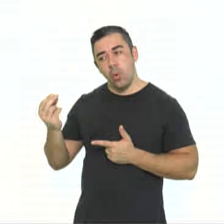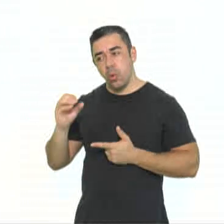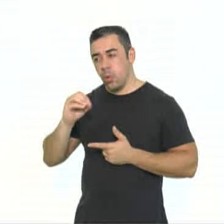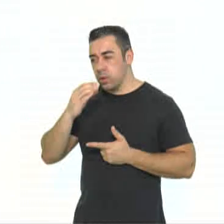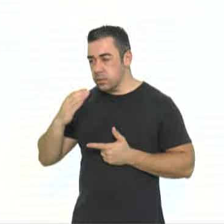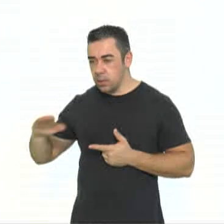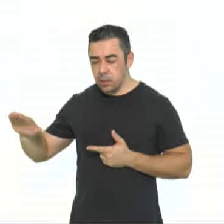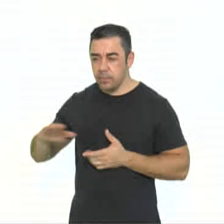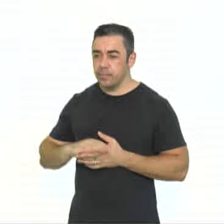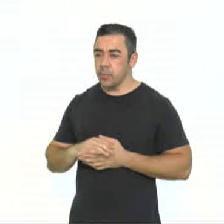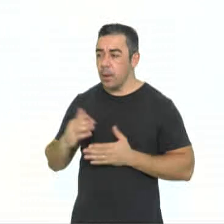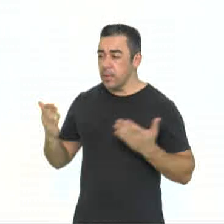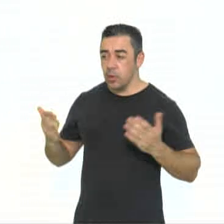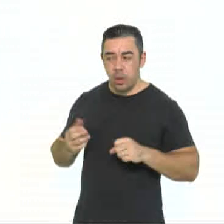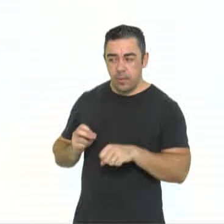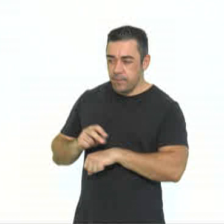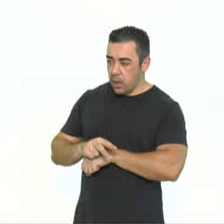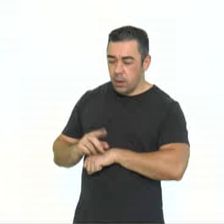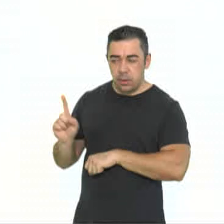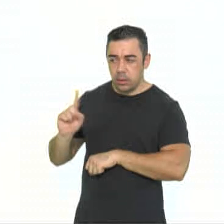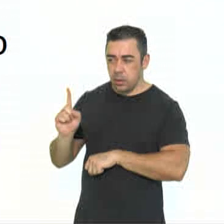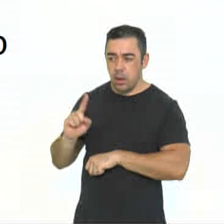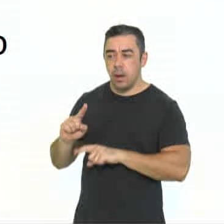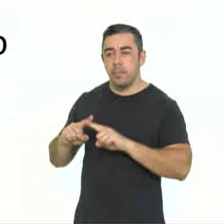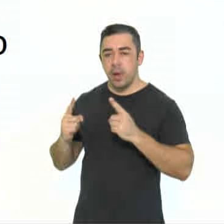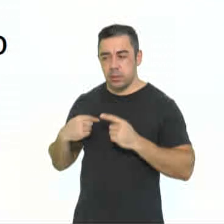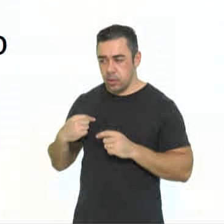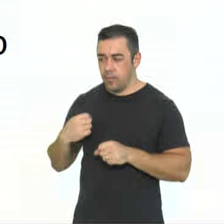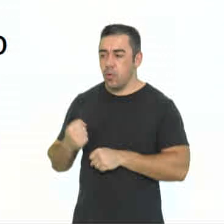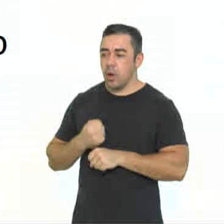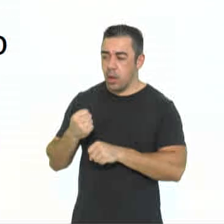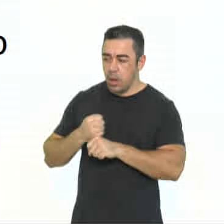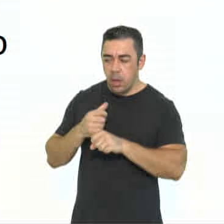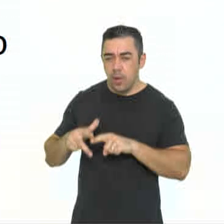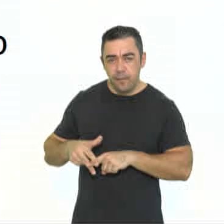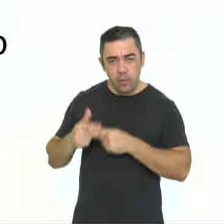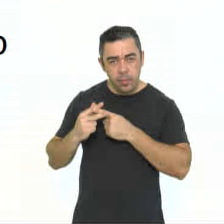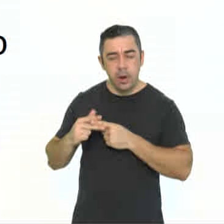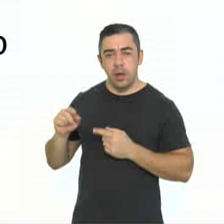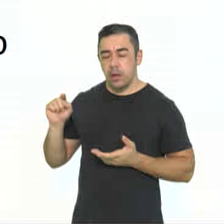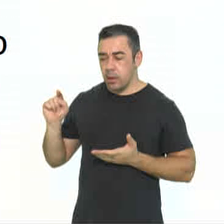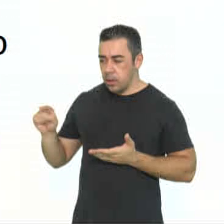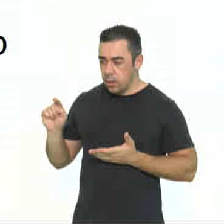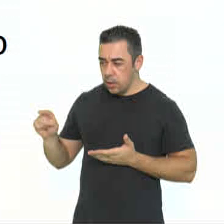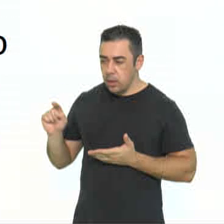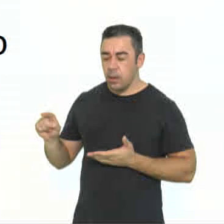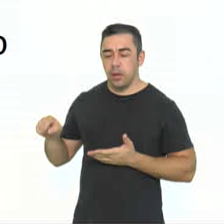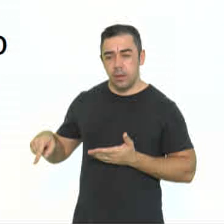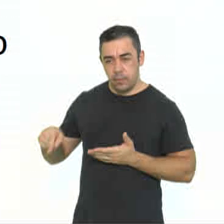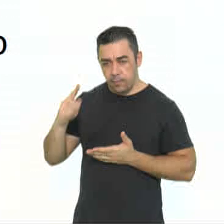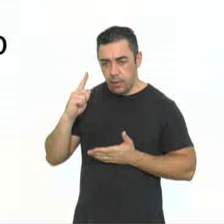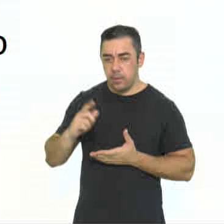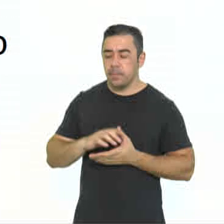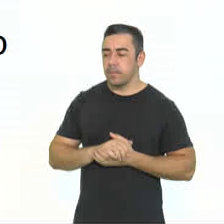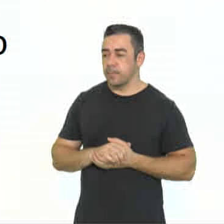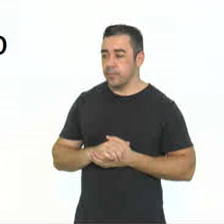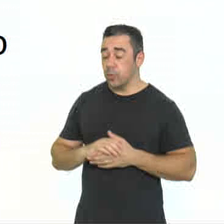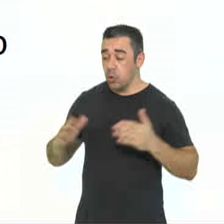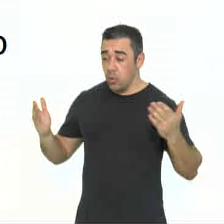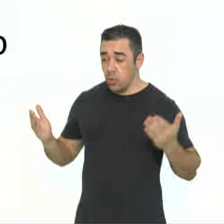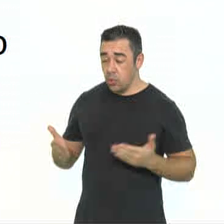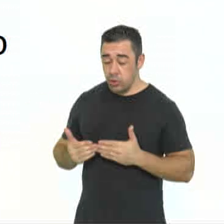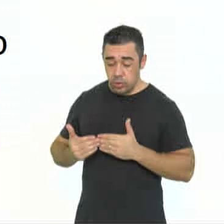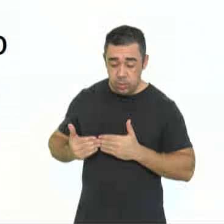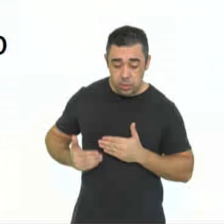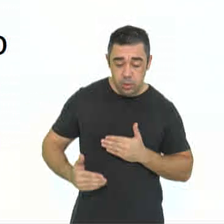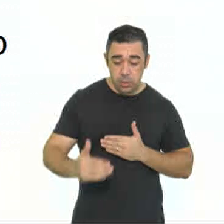Por ora, não há vaga, mas vou fazer uma reforma e no senhor entrará. De hoje em